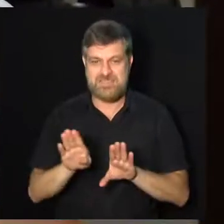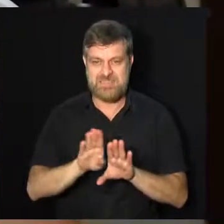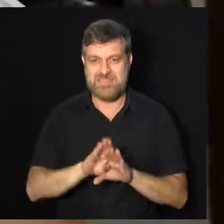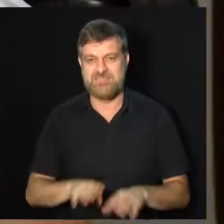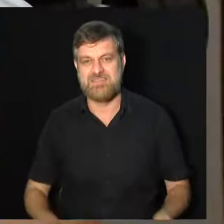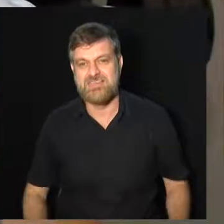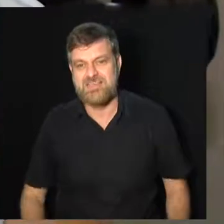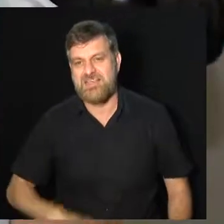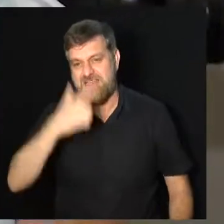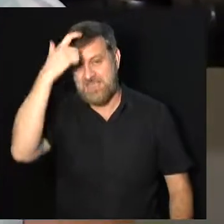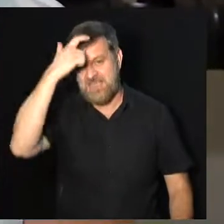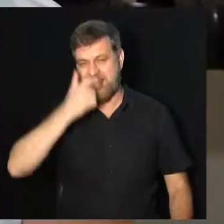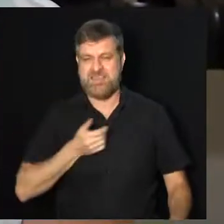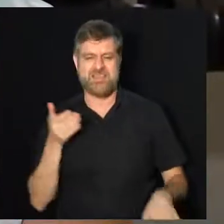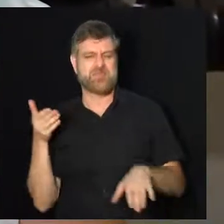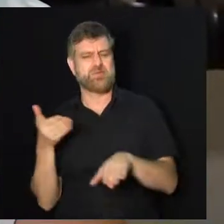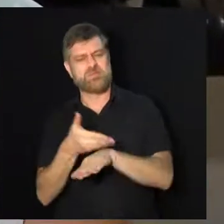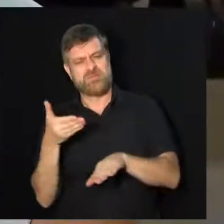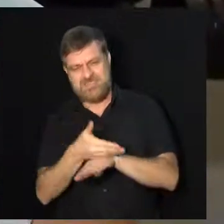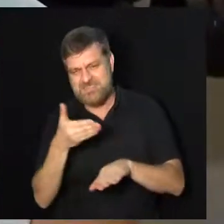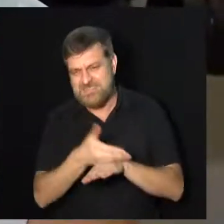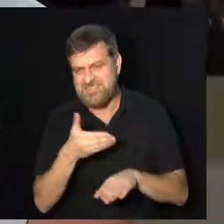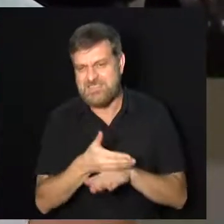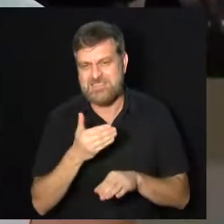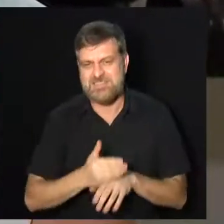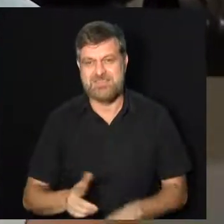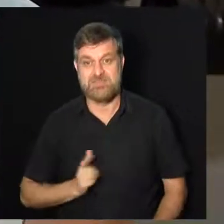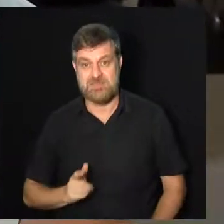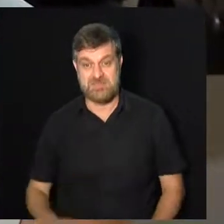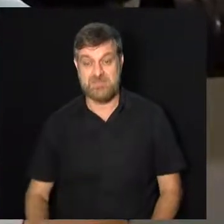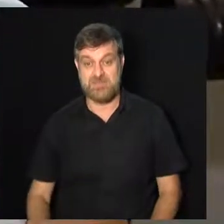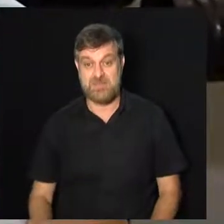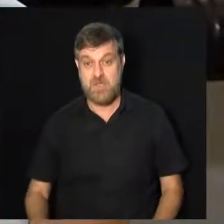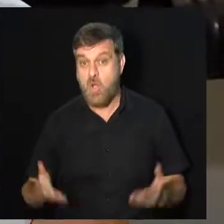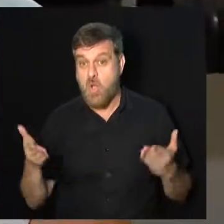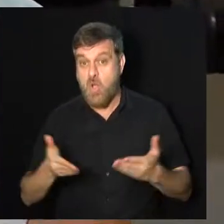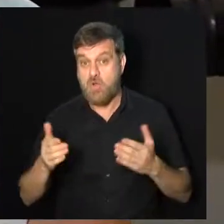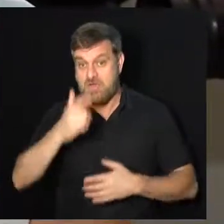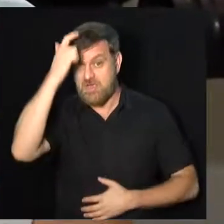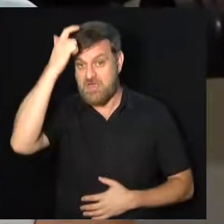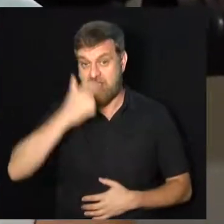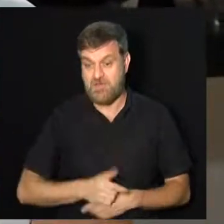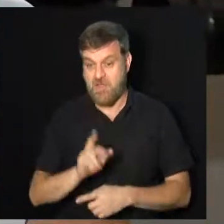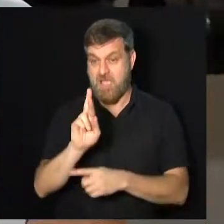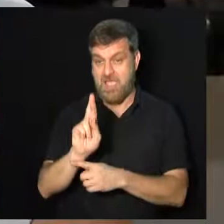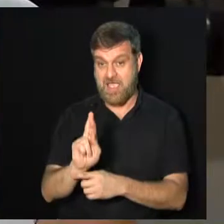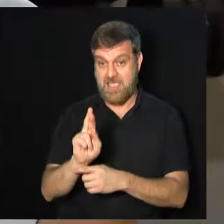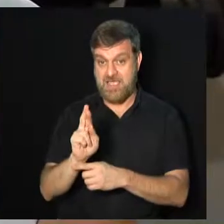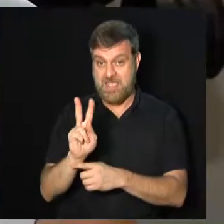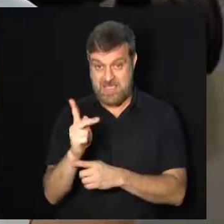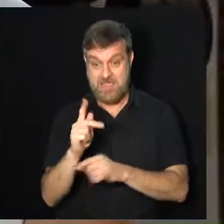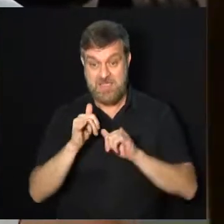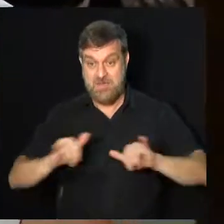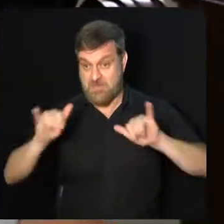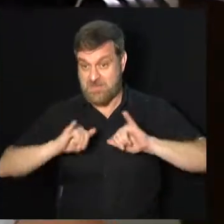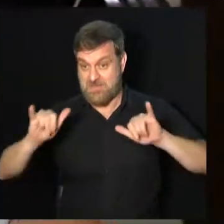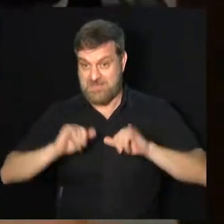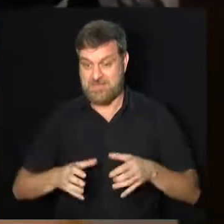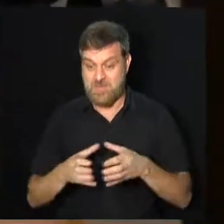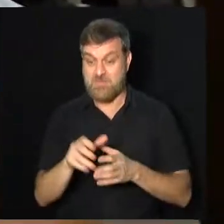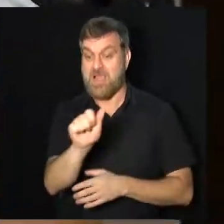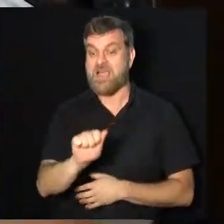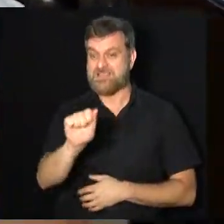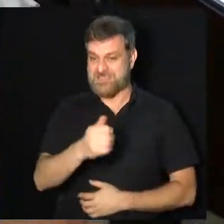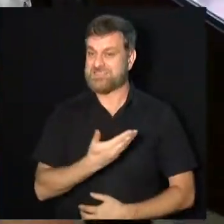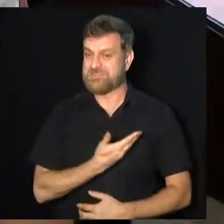Jardim Chapadão? Faço parte, frequento todos os eventos e atualmente eu sou RP da Associação dos Amigos. Que legal. Então tá bom,